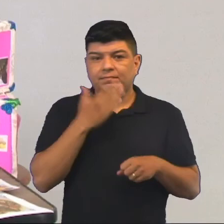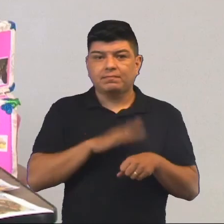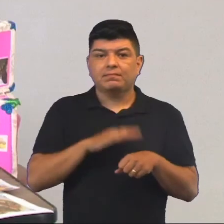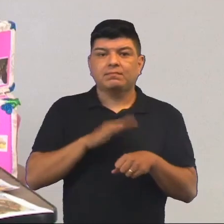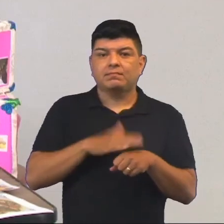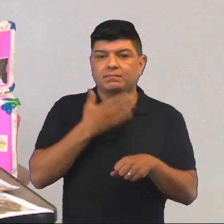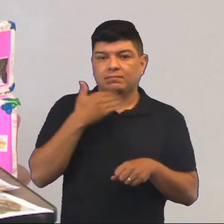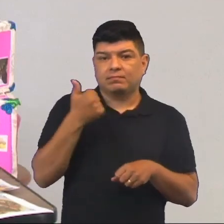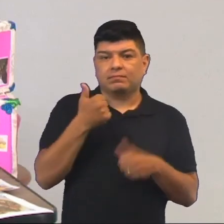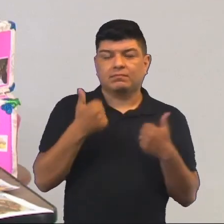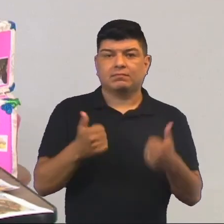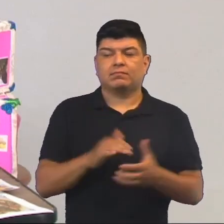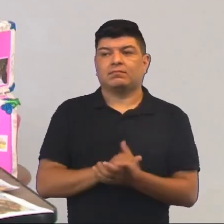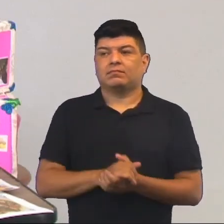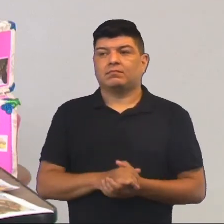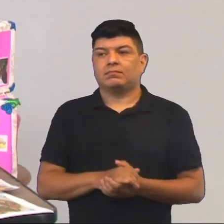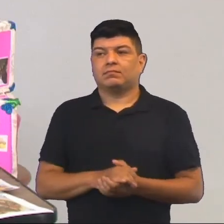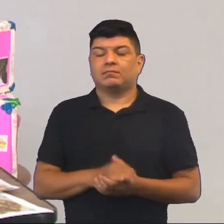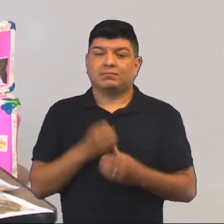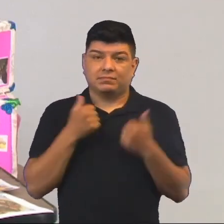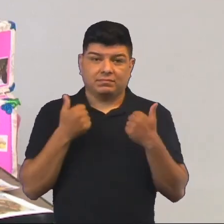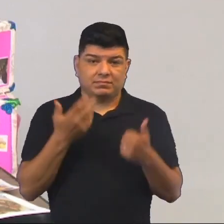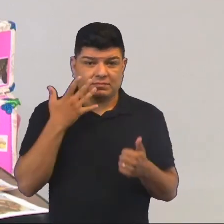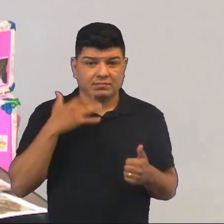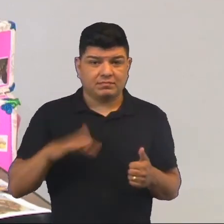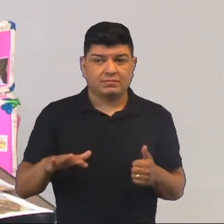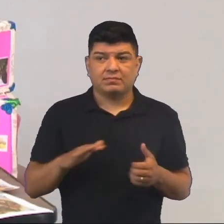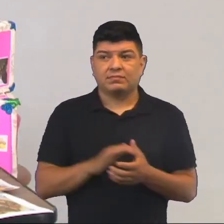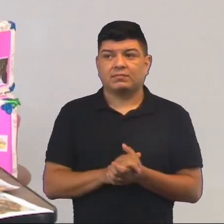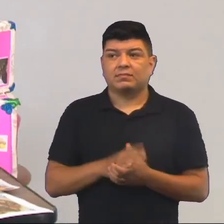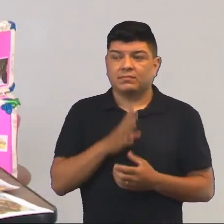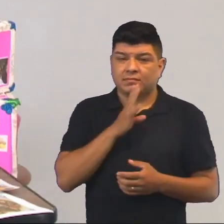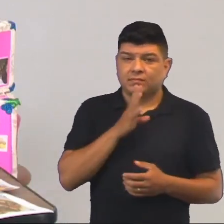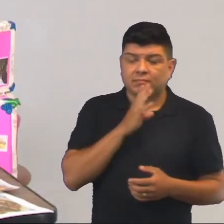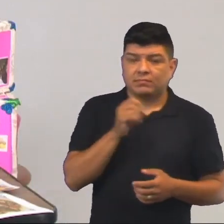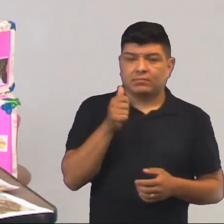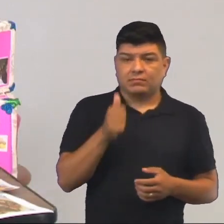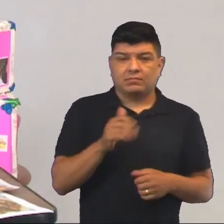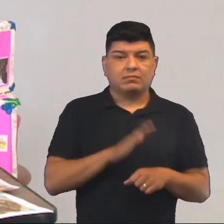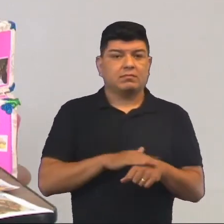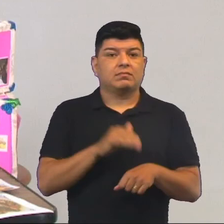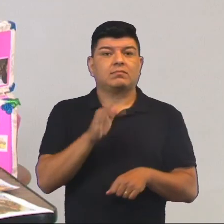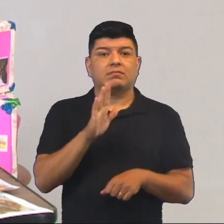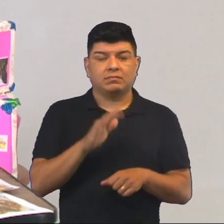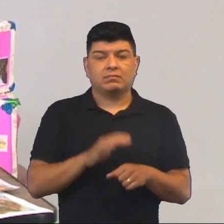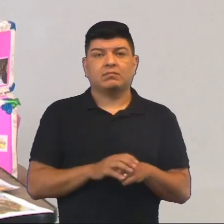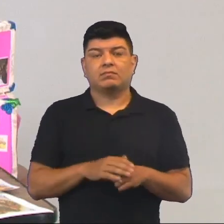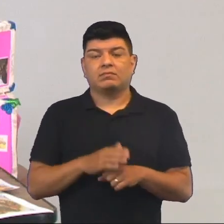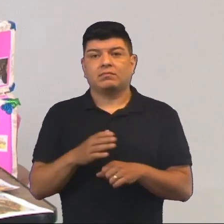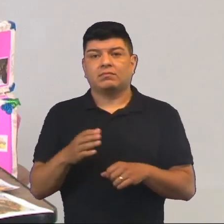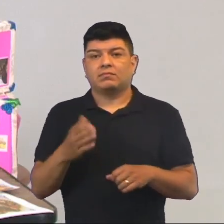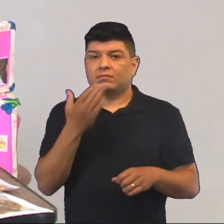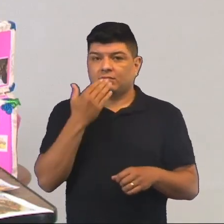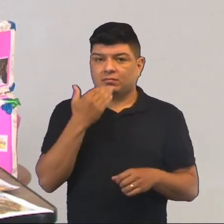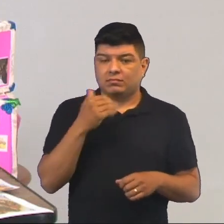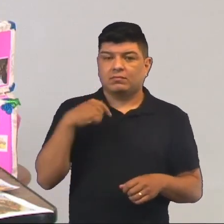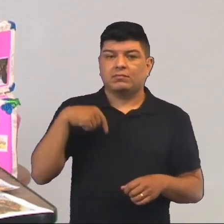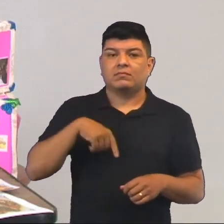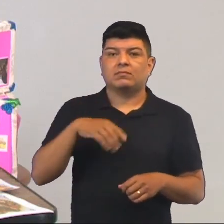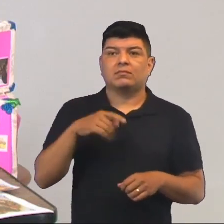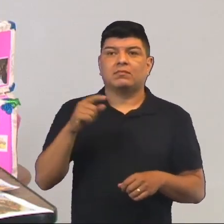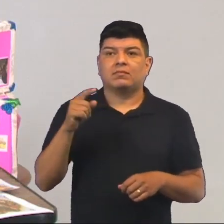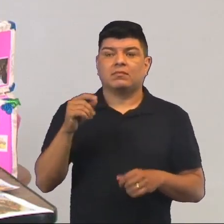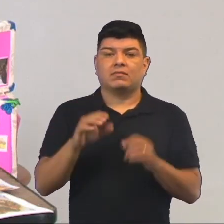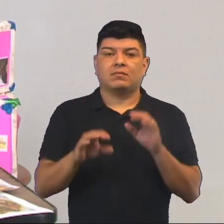mais refinado, certo? Muito bem, crianças, aqui nós conhecemos um pouquinho mais desses pratos culinários